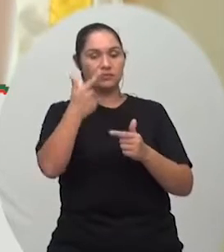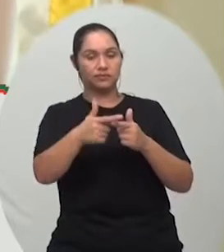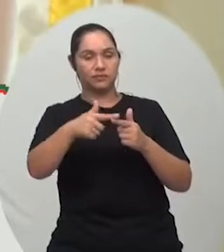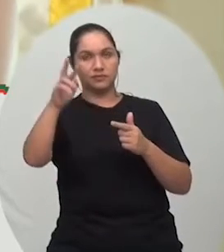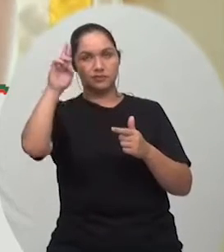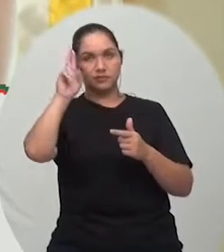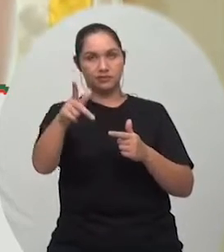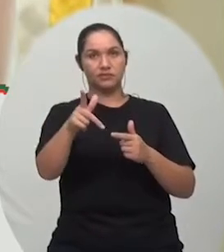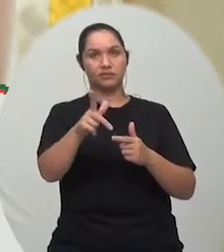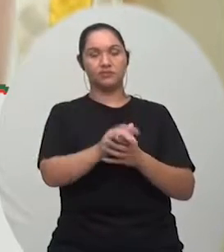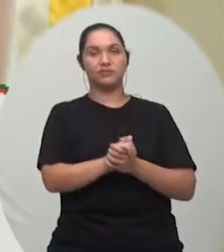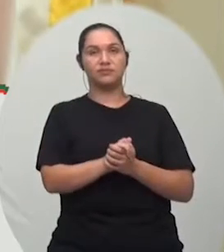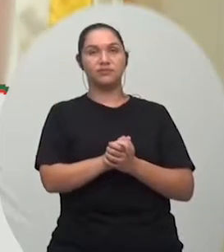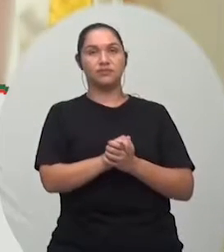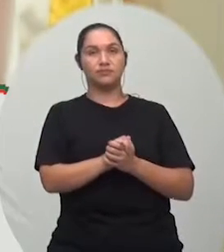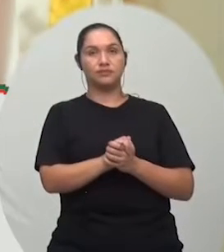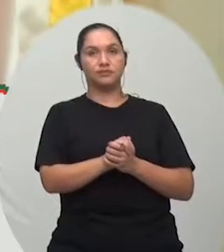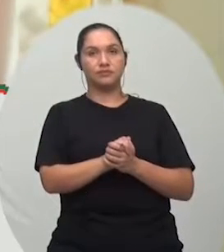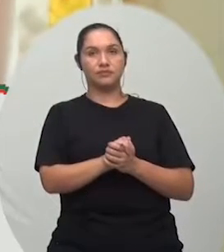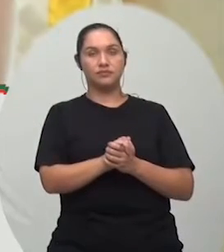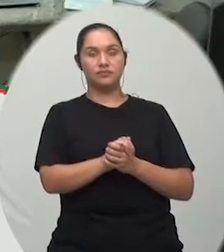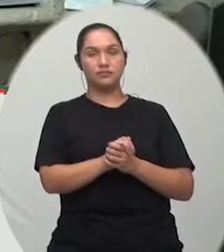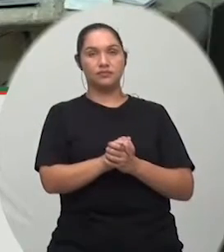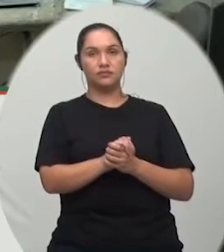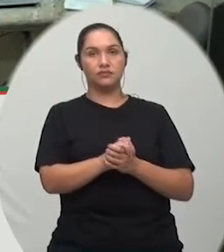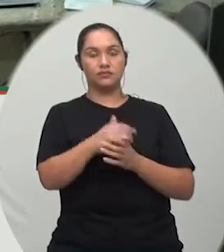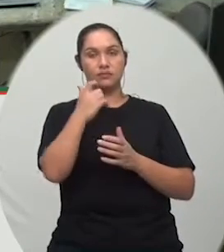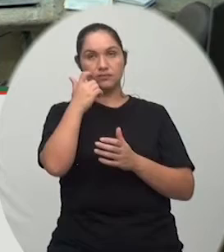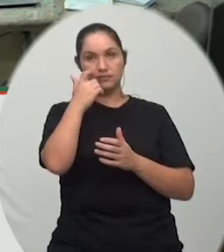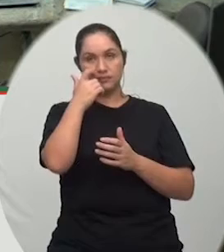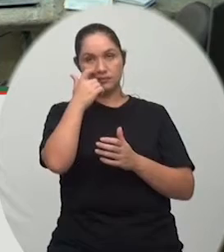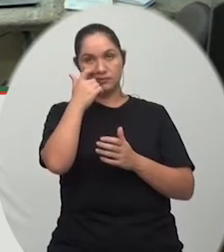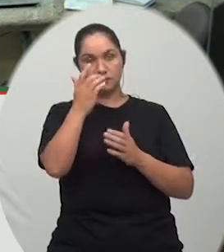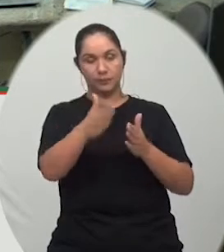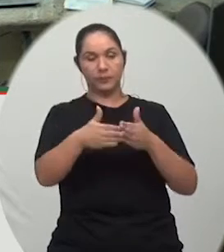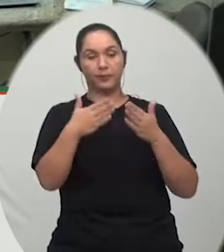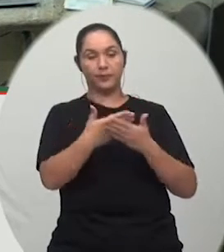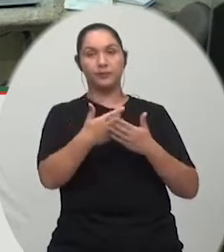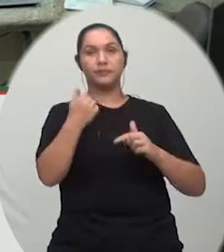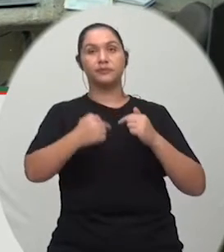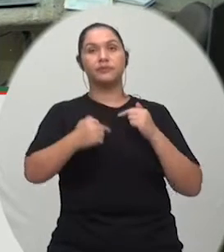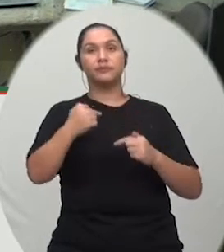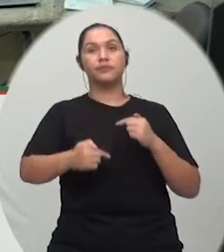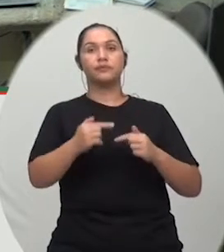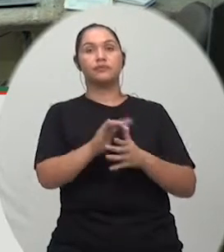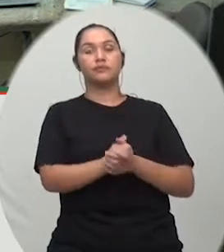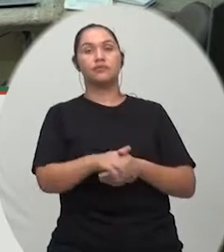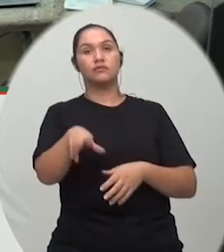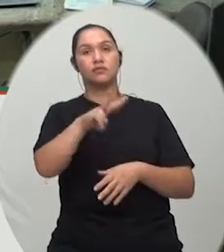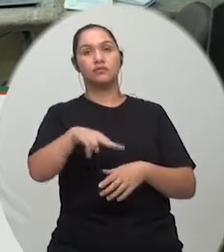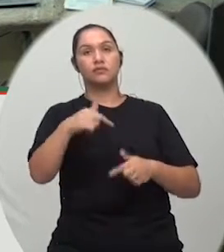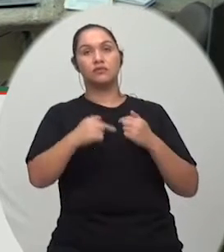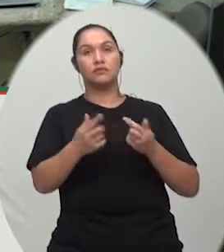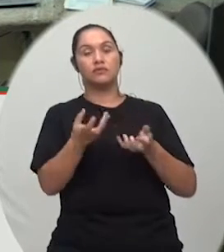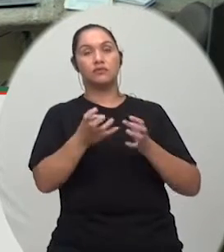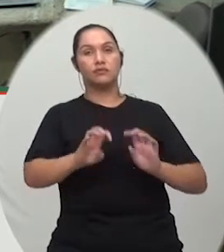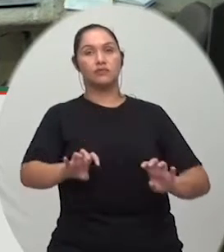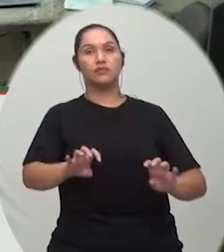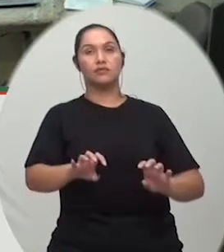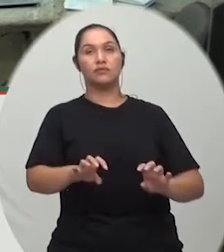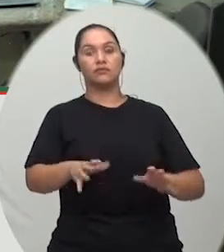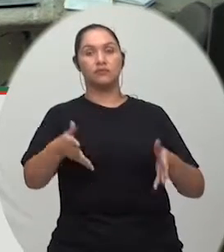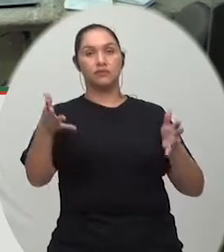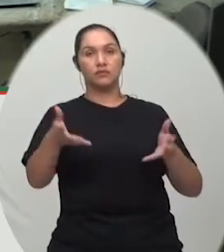problema que vem acontecendo também nos bairros da nossa cidade. O requerimento continua em discussão. Não havendo quem queira